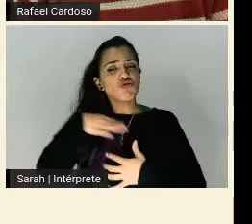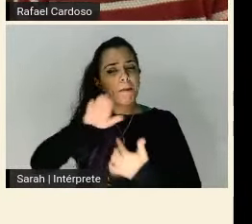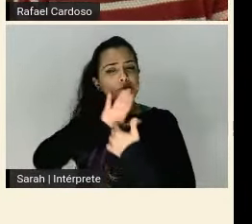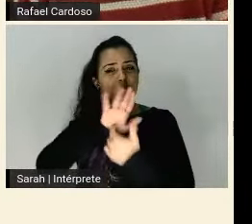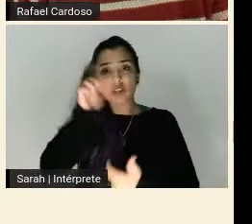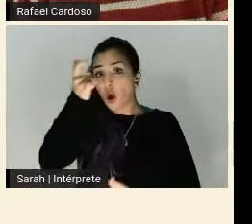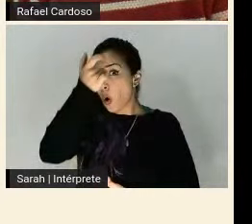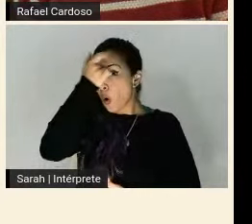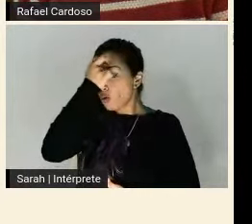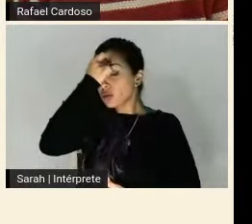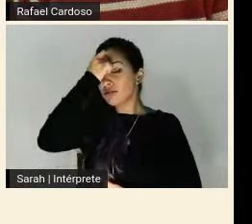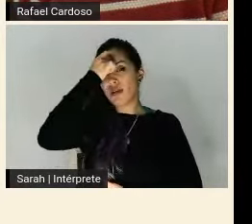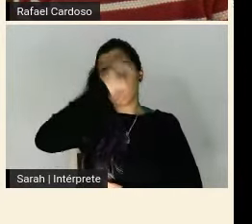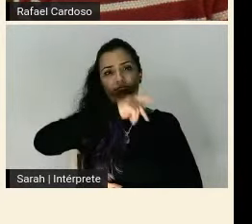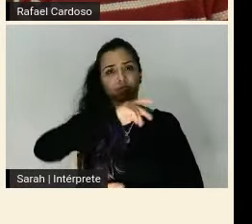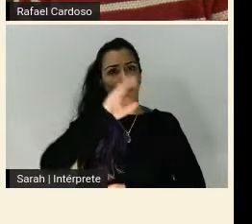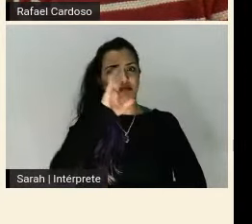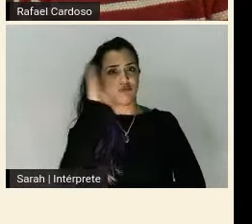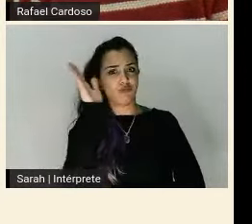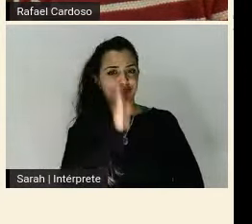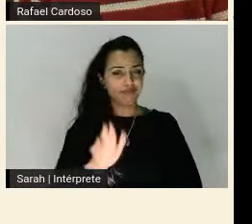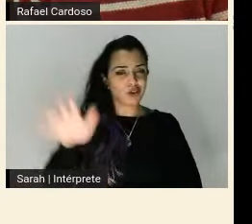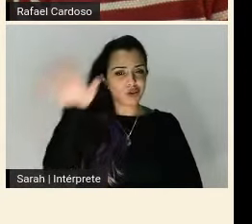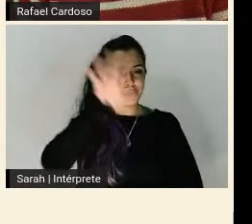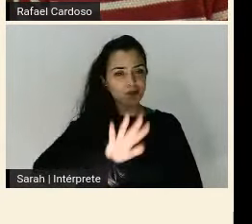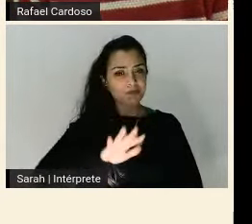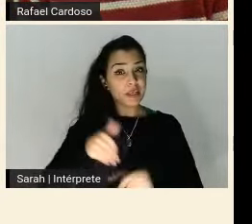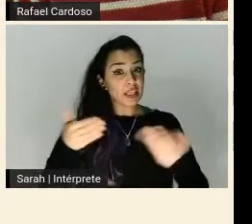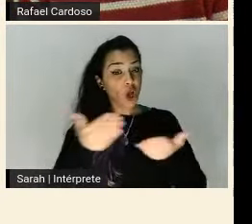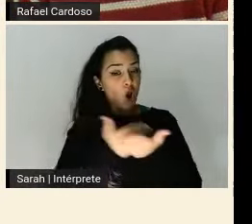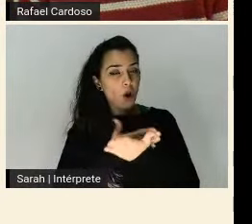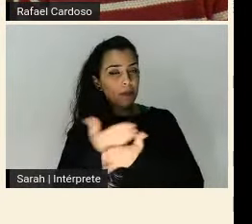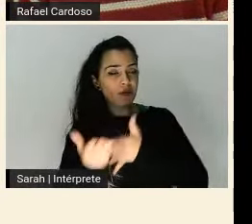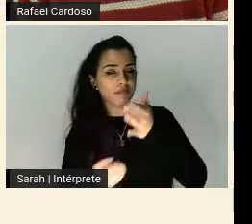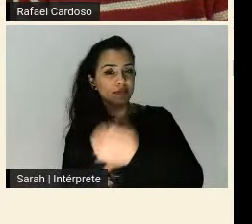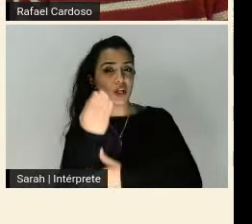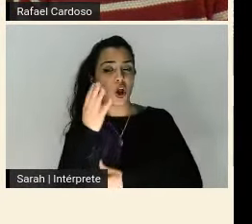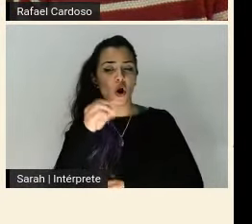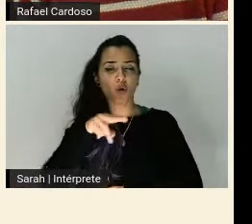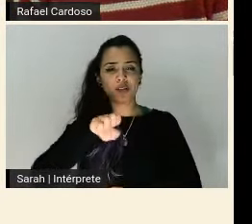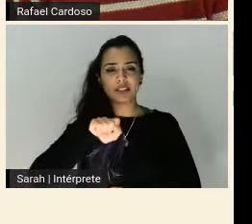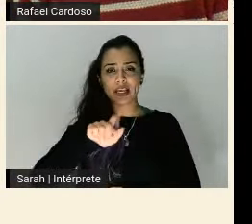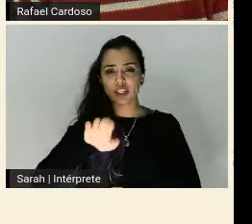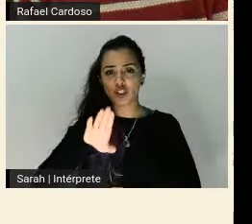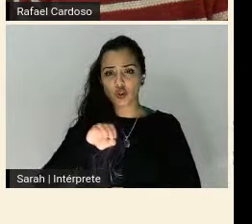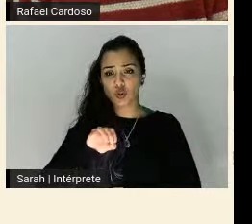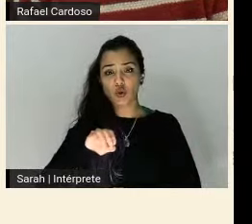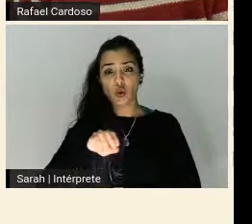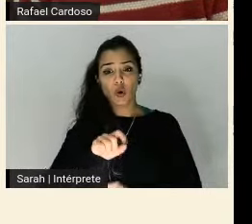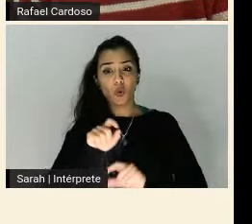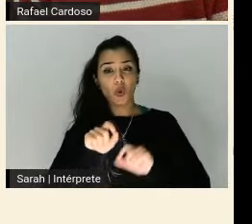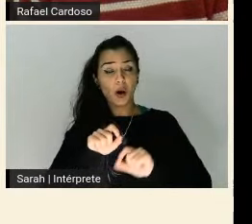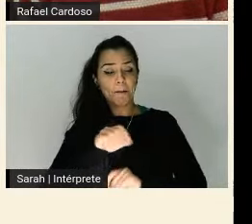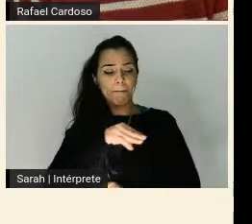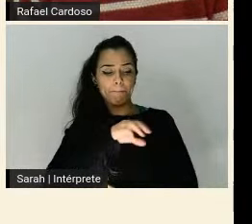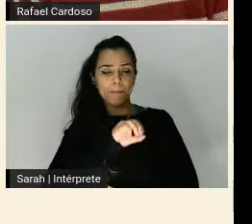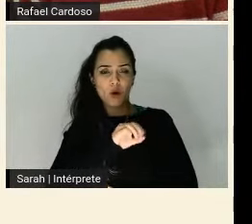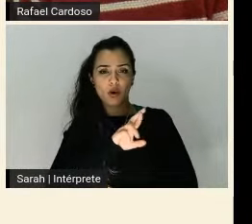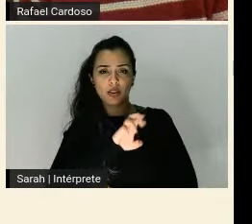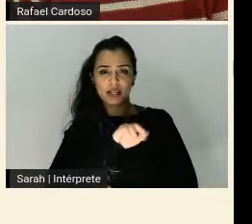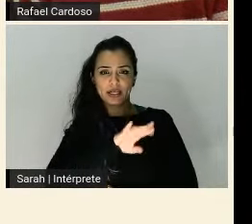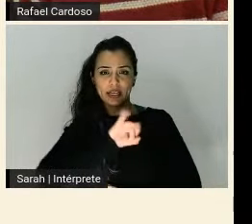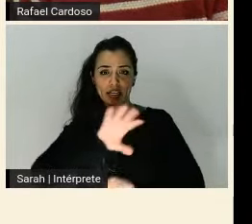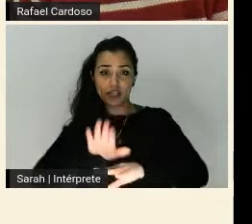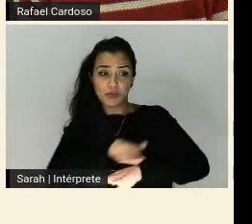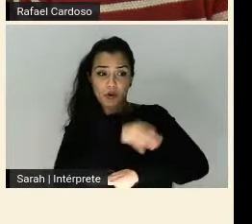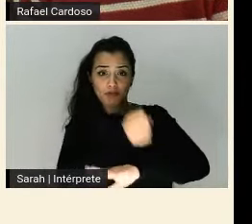Começava a se formar o consenso, que prevalece desde então, de que o modernismo brotava do passado brasileiro profundo e